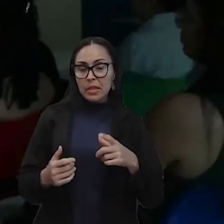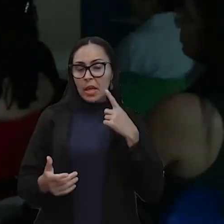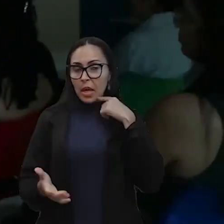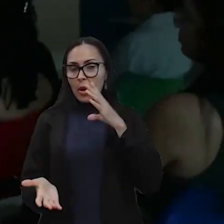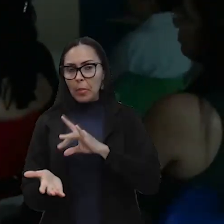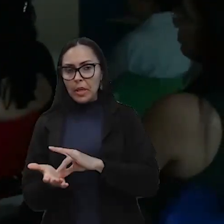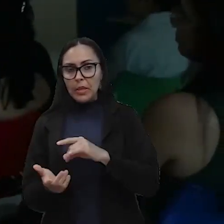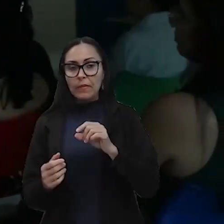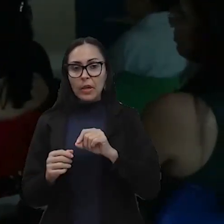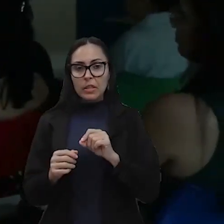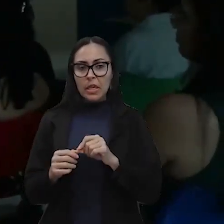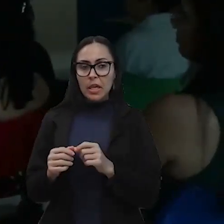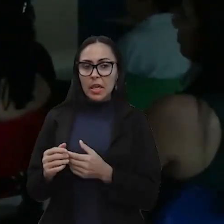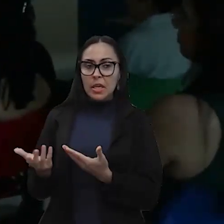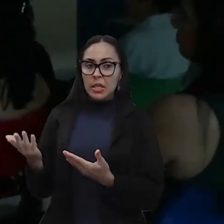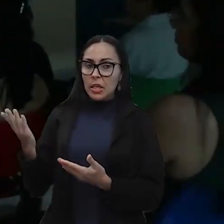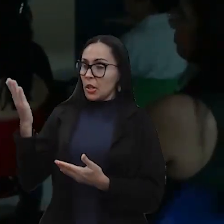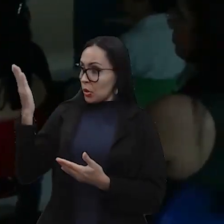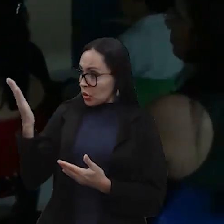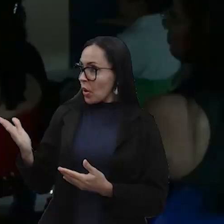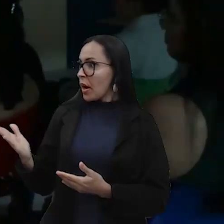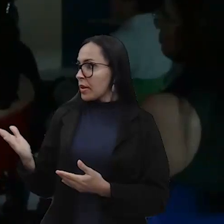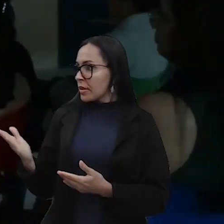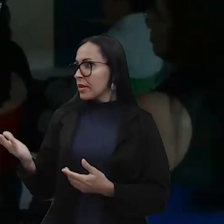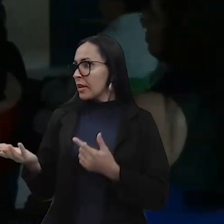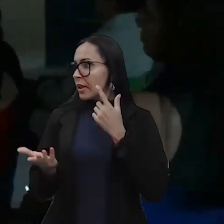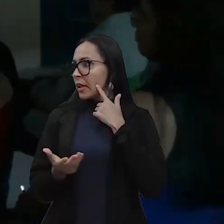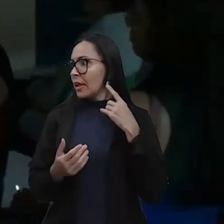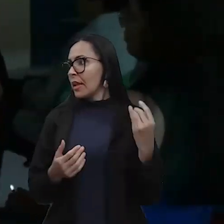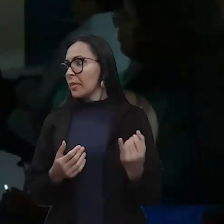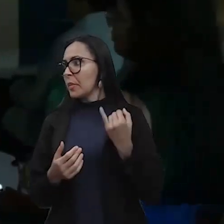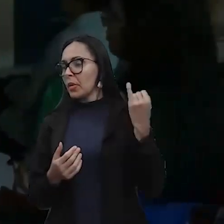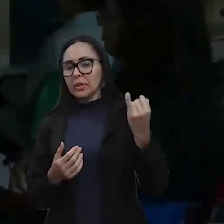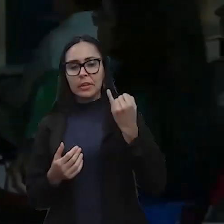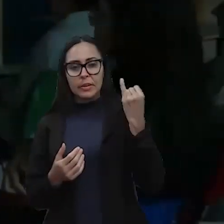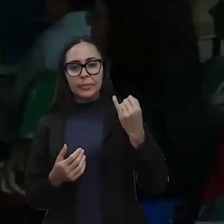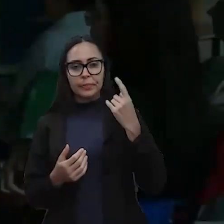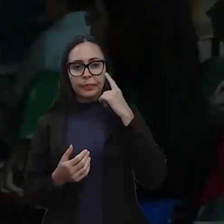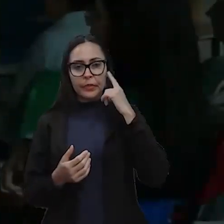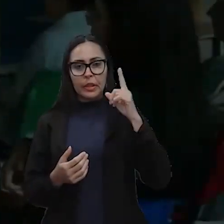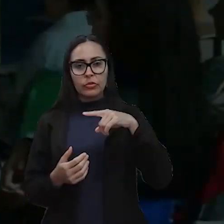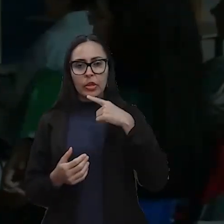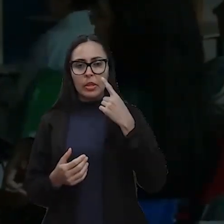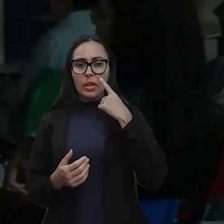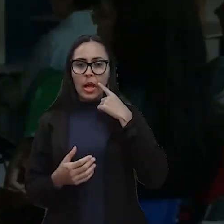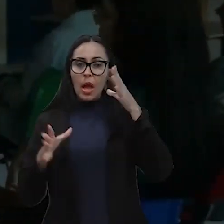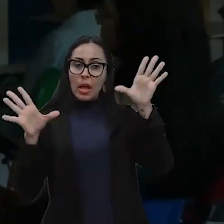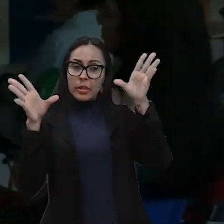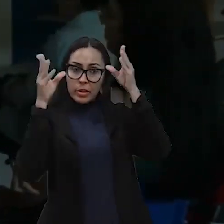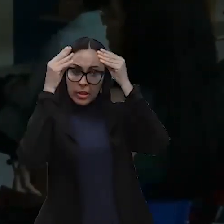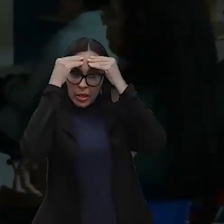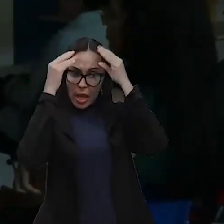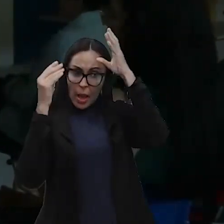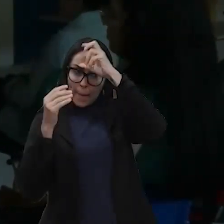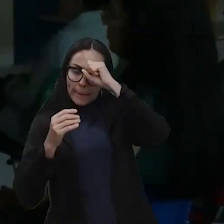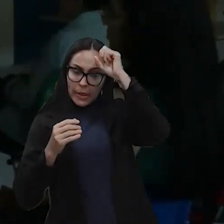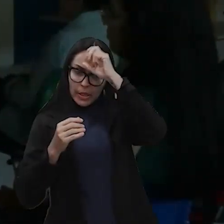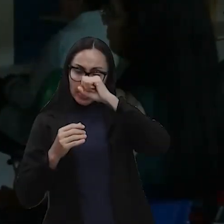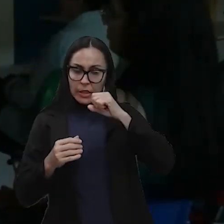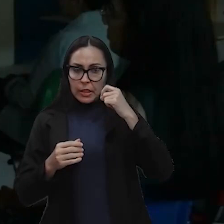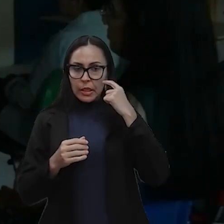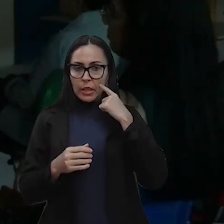Esses eventos são de suma importância realmente, para que a gente adquira conhecimento e não retenha só para a gente